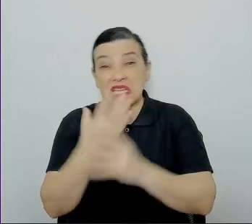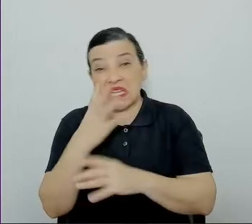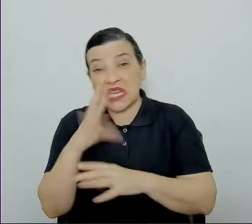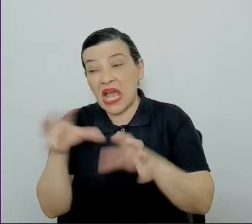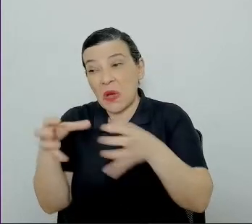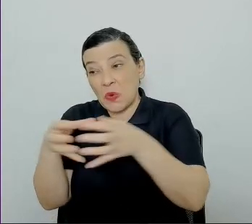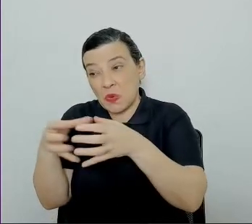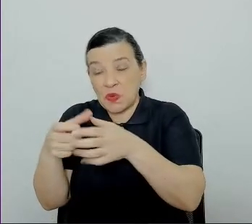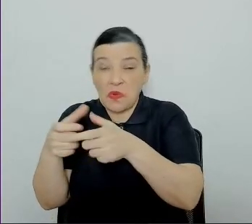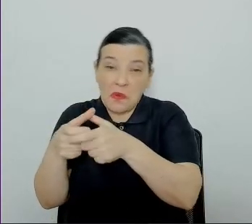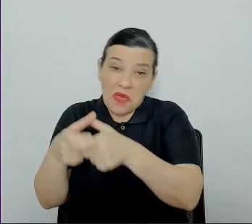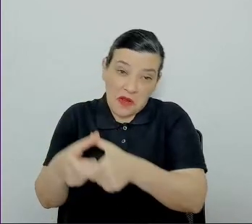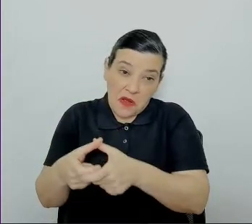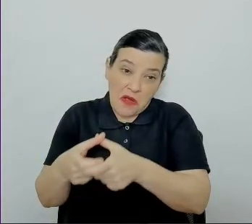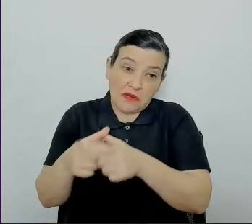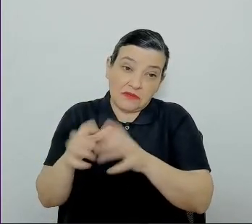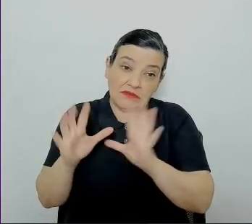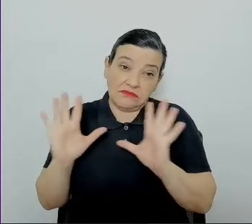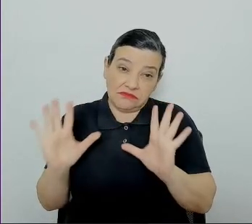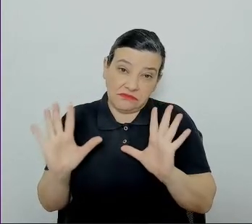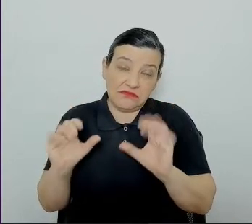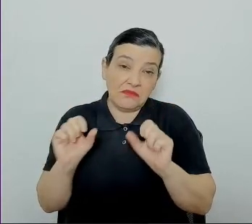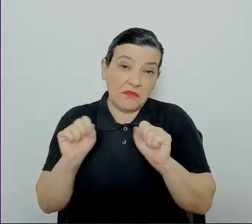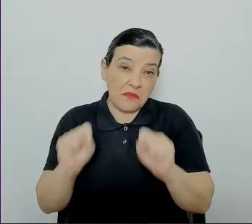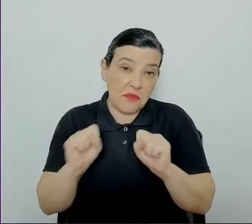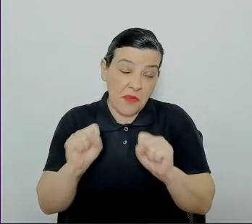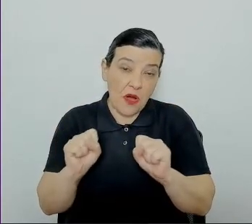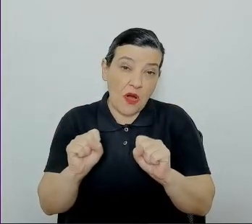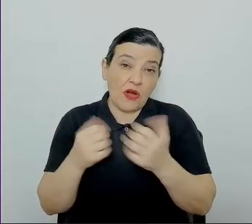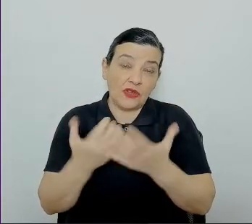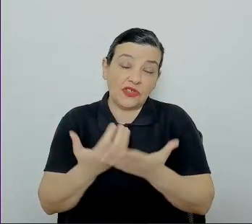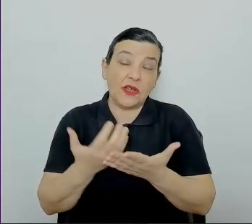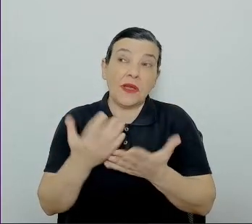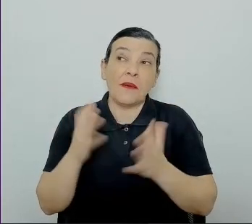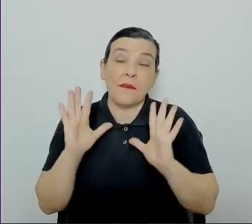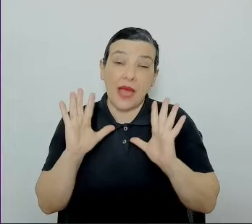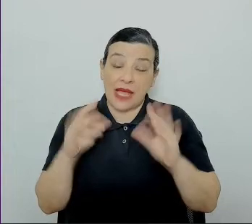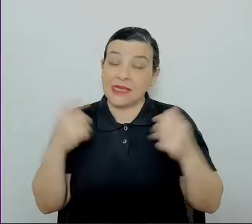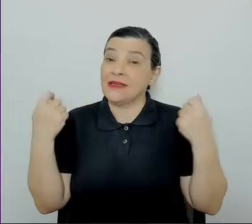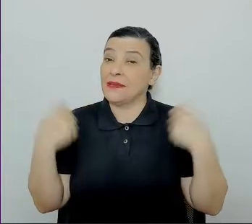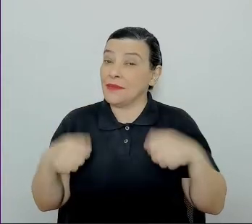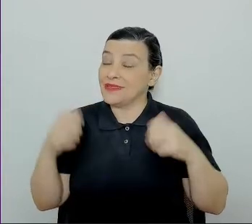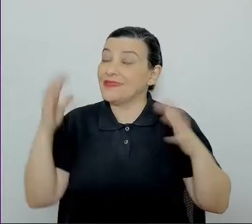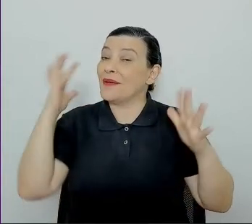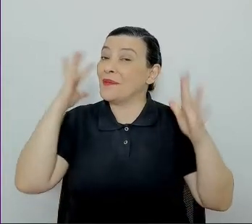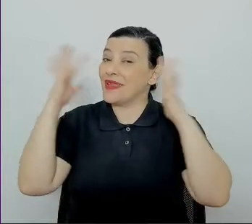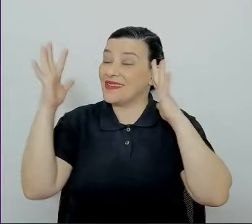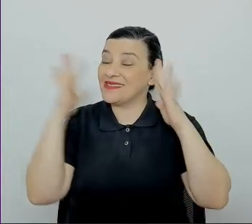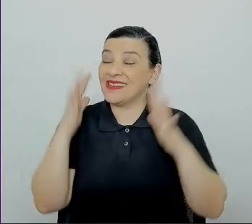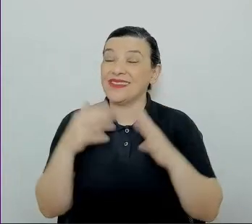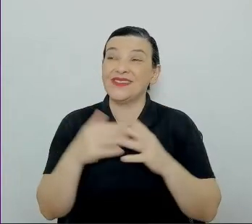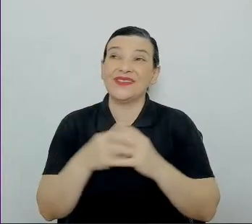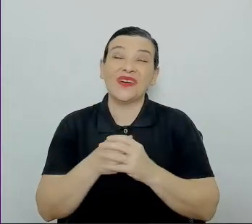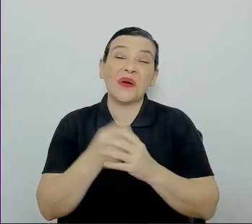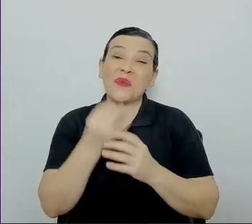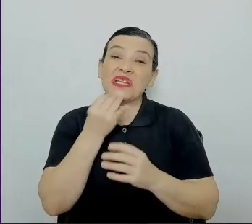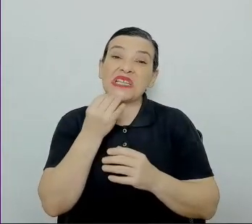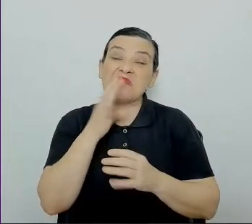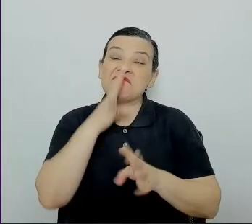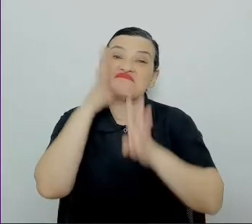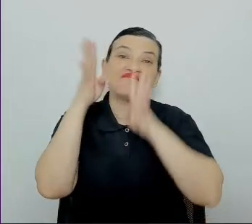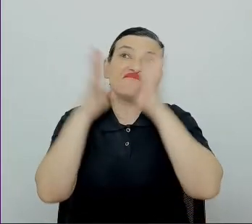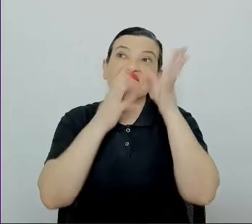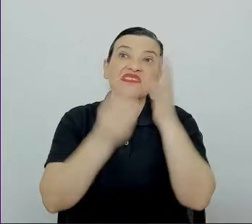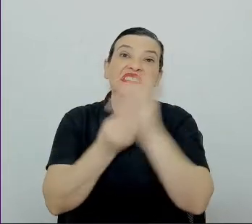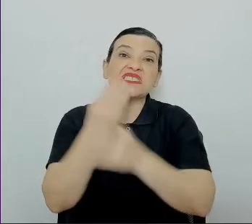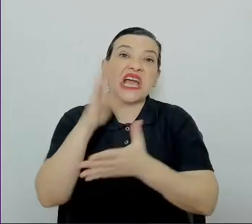usuários, que é um percentual menor, é ok você ter menos adoção, mas você tem que estar sempre pensando nisso. Não adianta você também fazer uma funcionalidade com uma